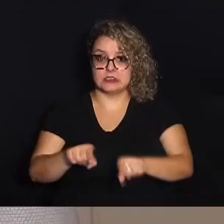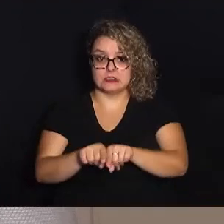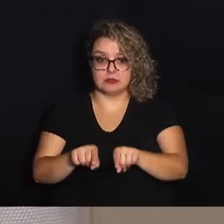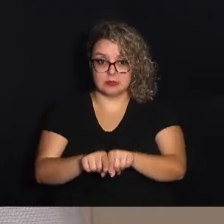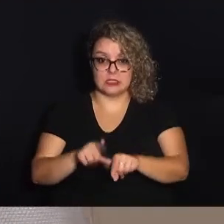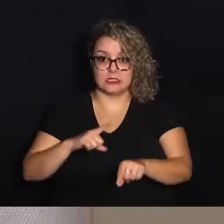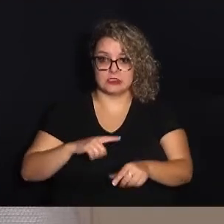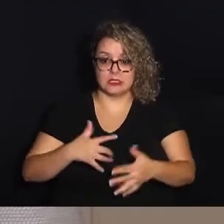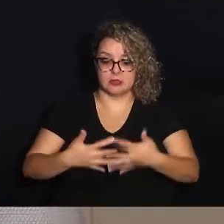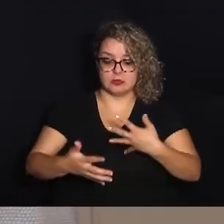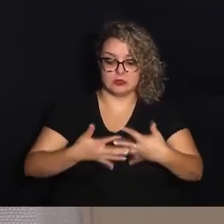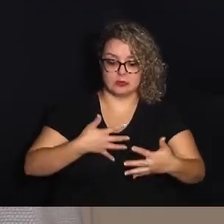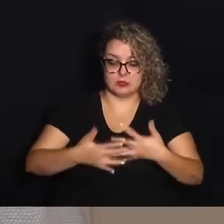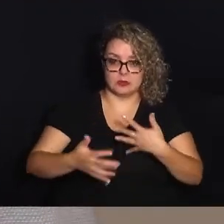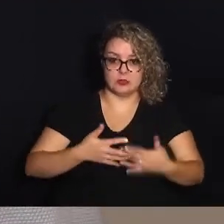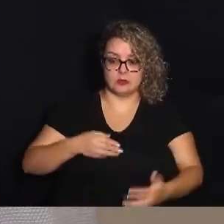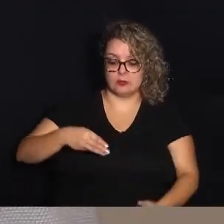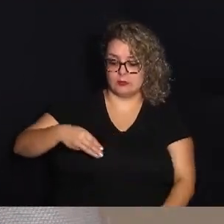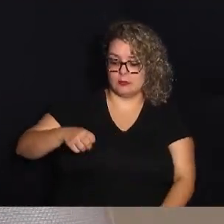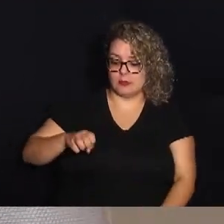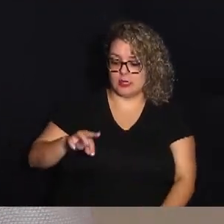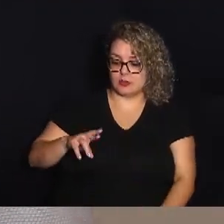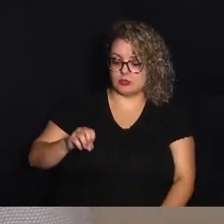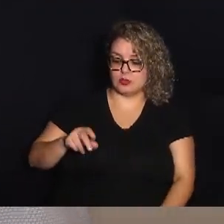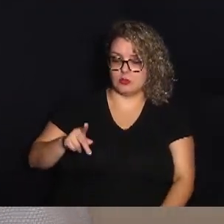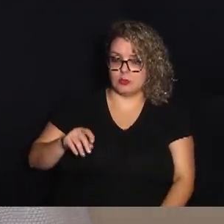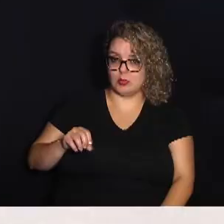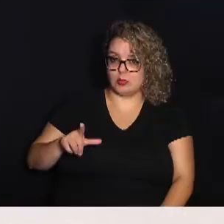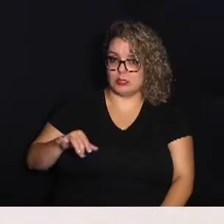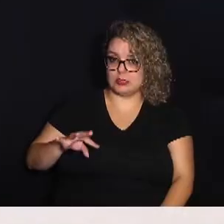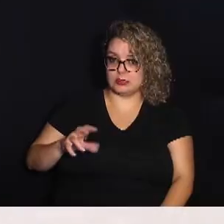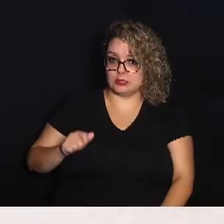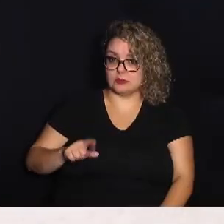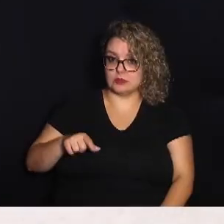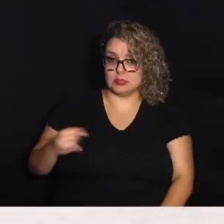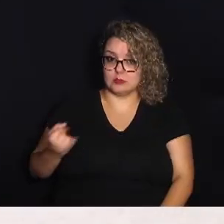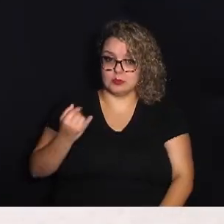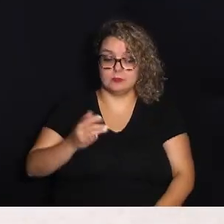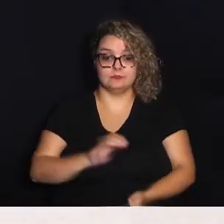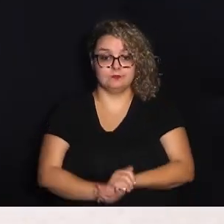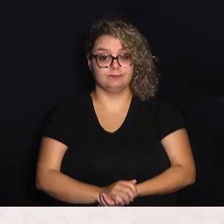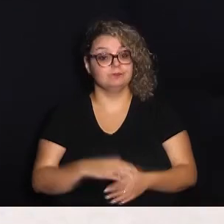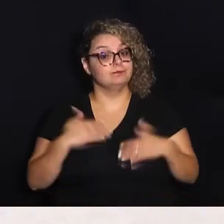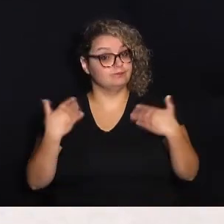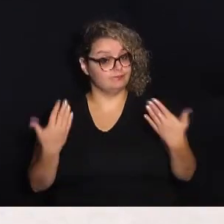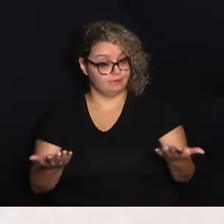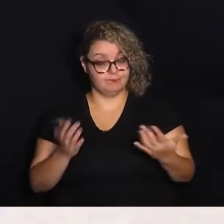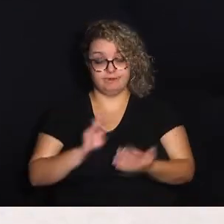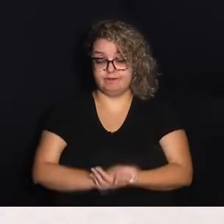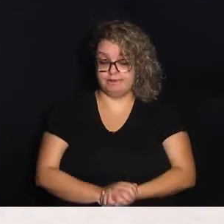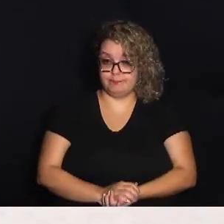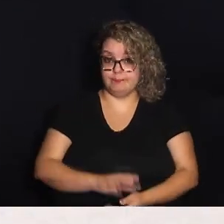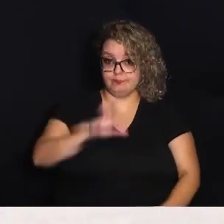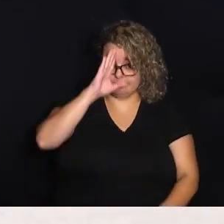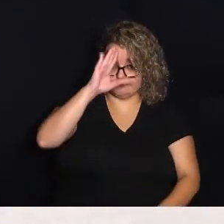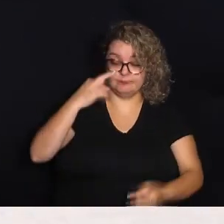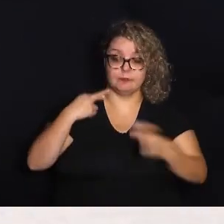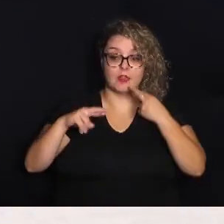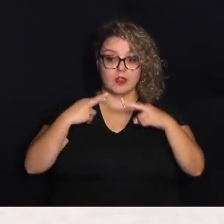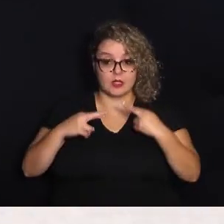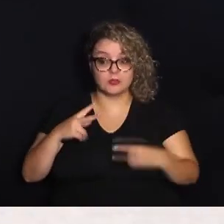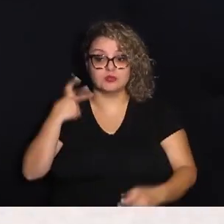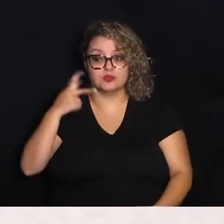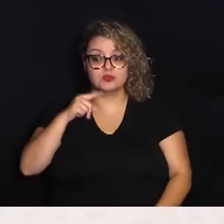também tem o terminal metropolitano então uma avenida muito importante Pois é as principais queixas da população o vereador Eduardo